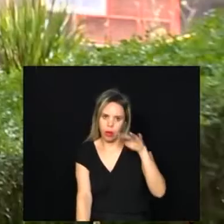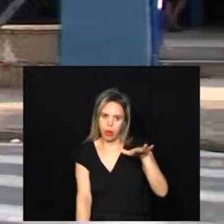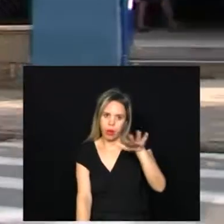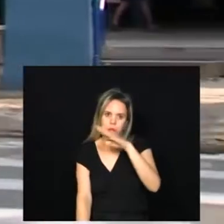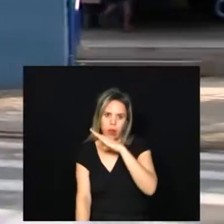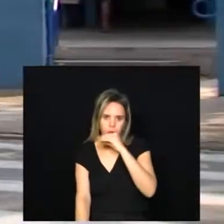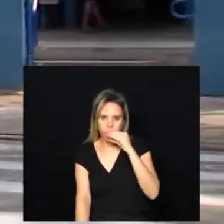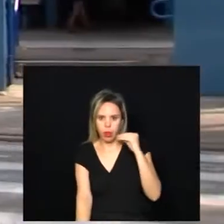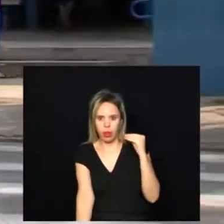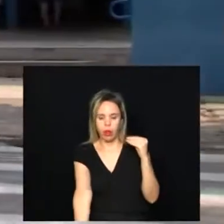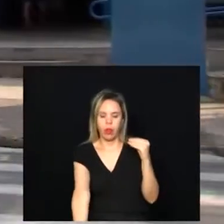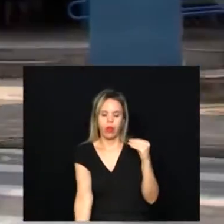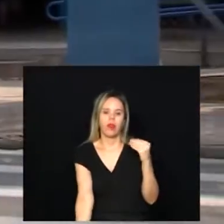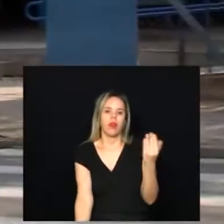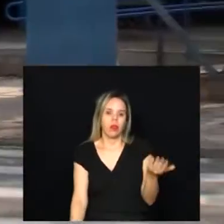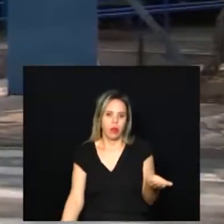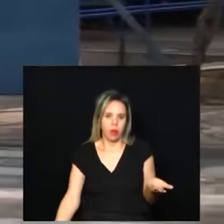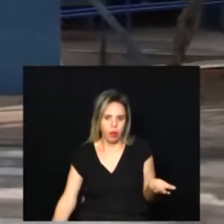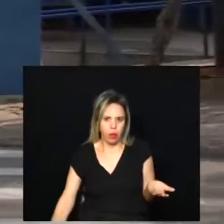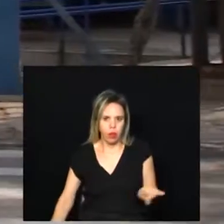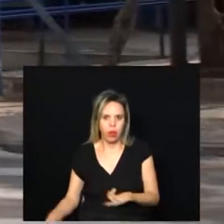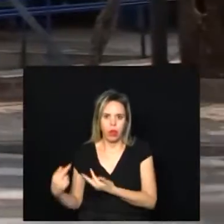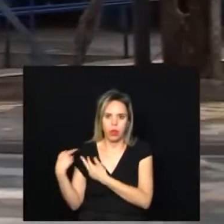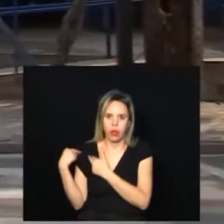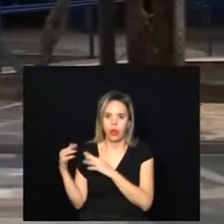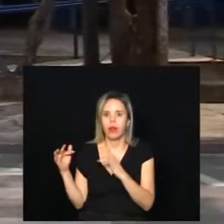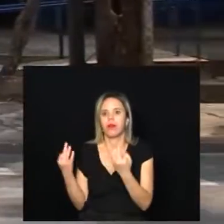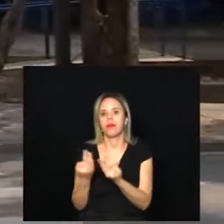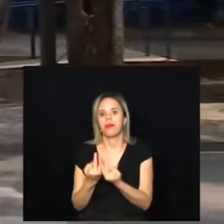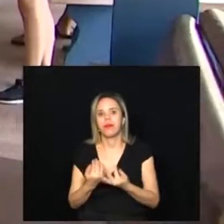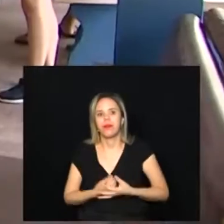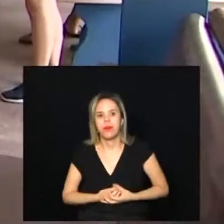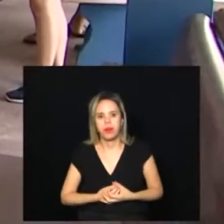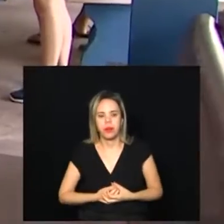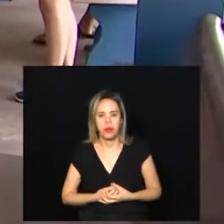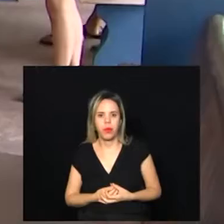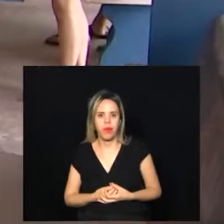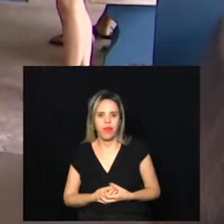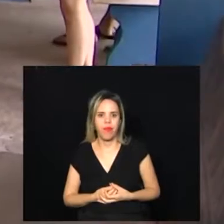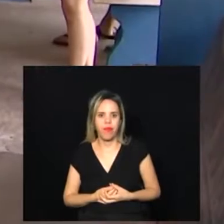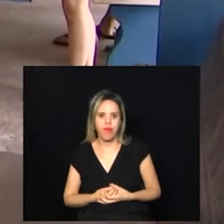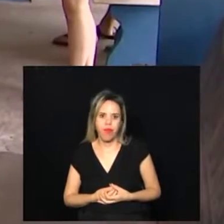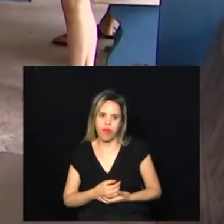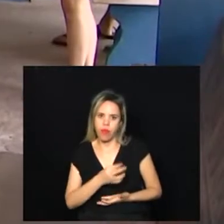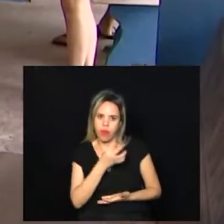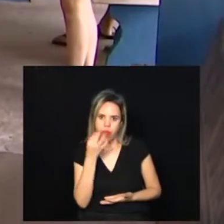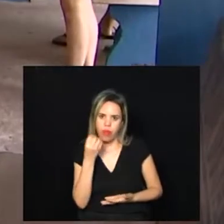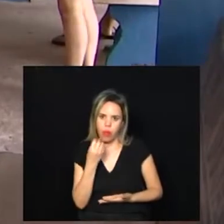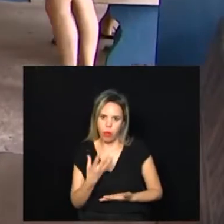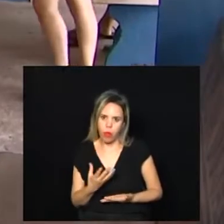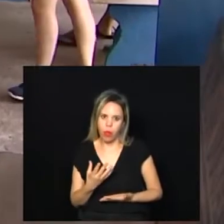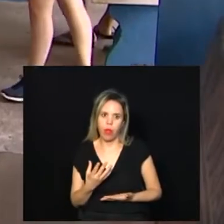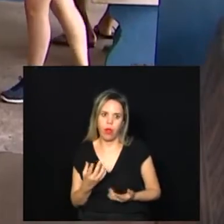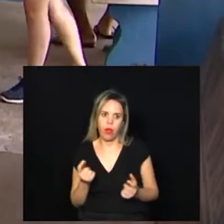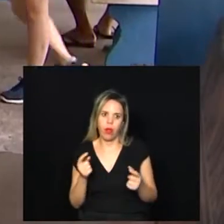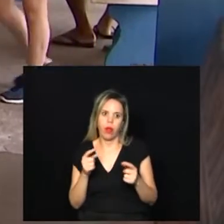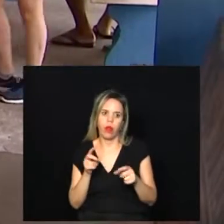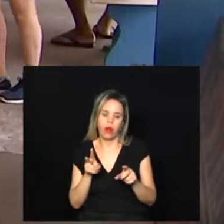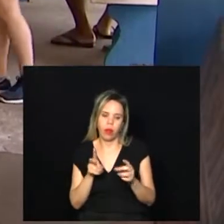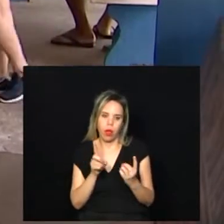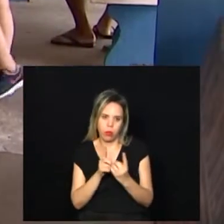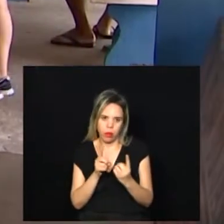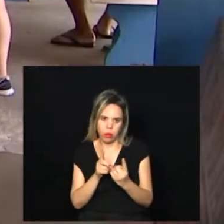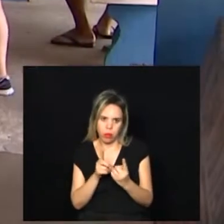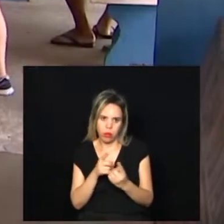aí de adolescentes, dos seus responsáveis, o que é muito bom para atingir a cobertura vacinal